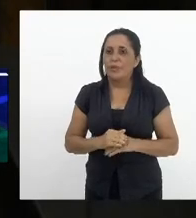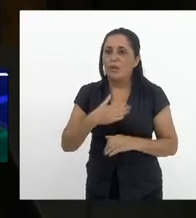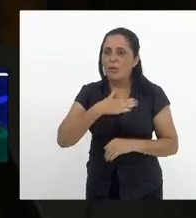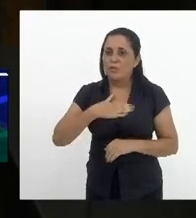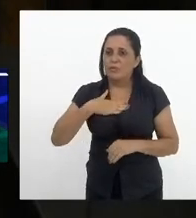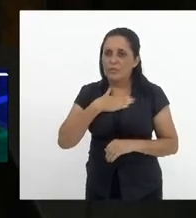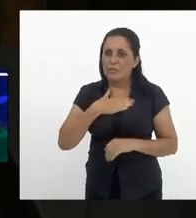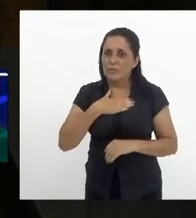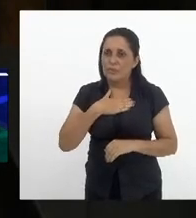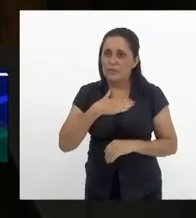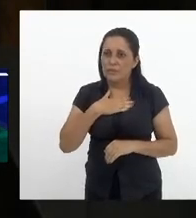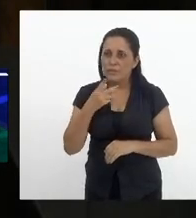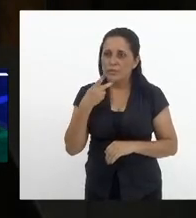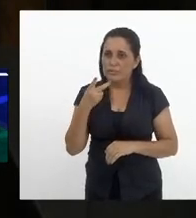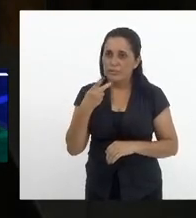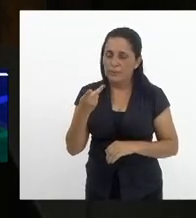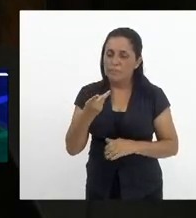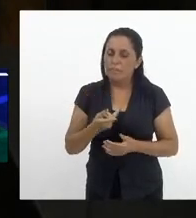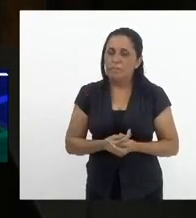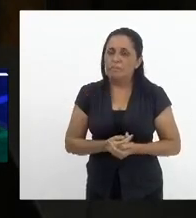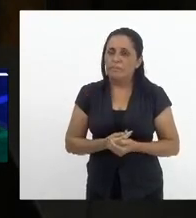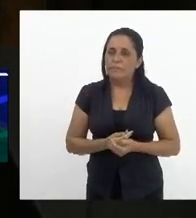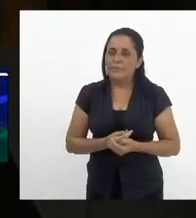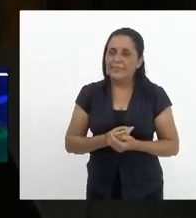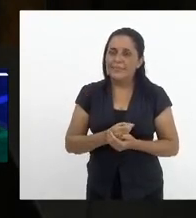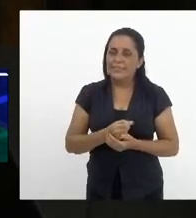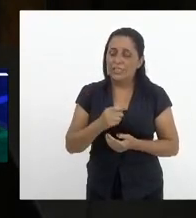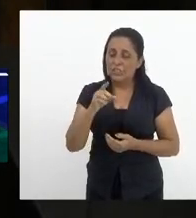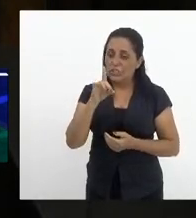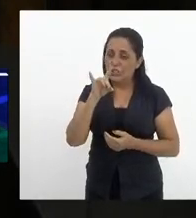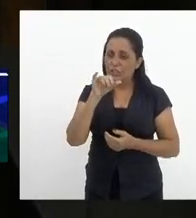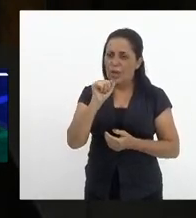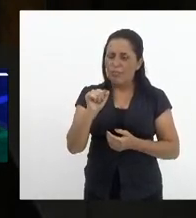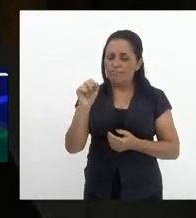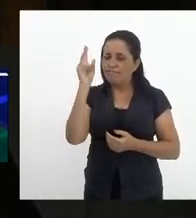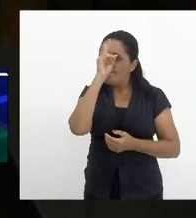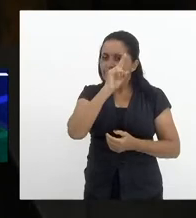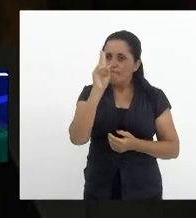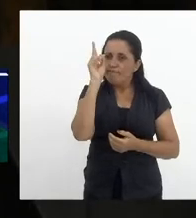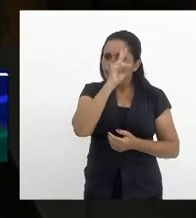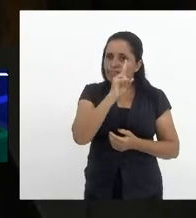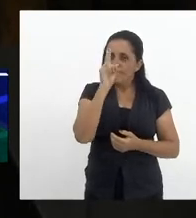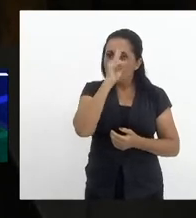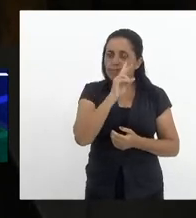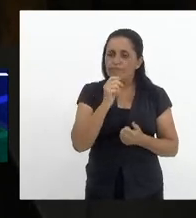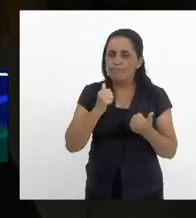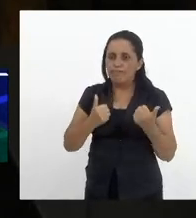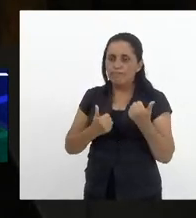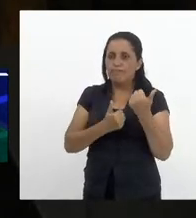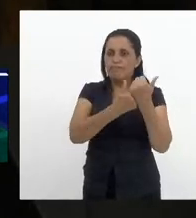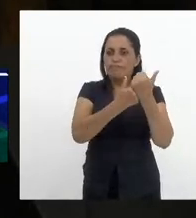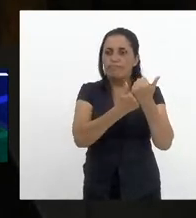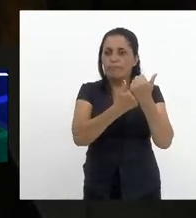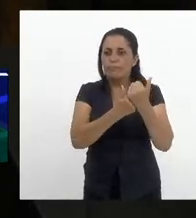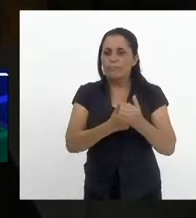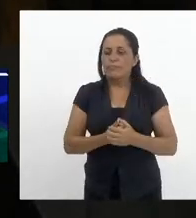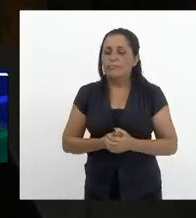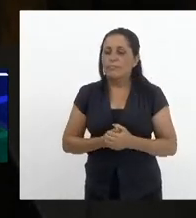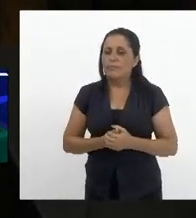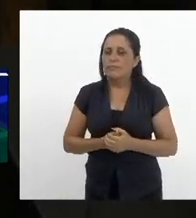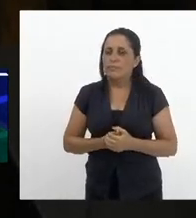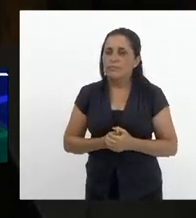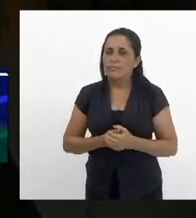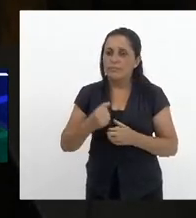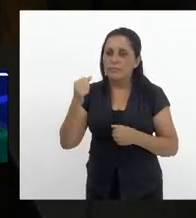Gostaria de falar dessa data épica que ajudou